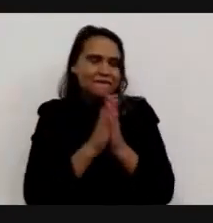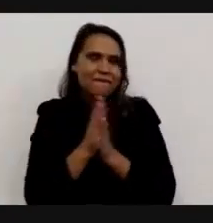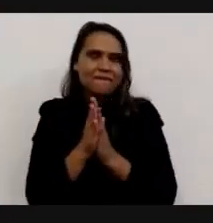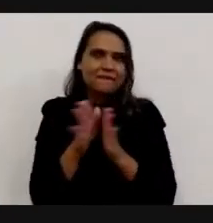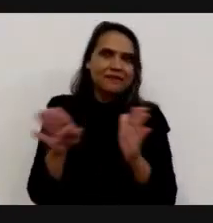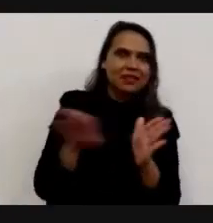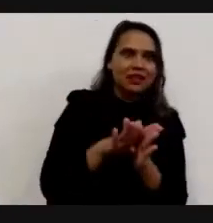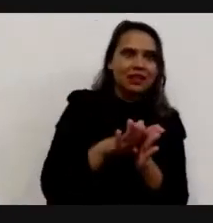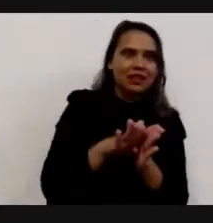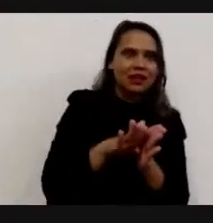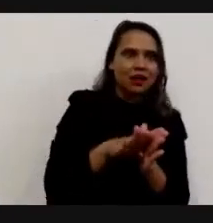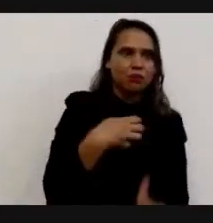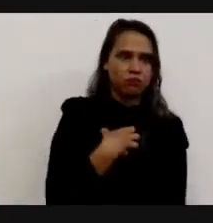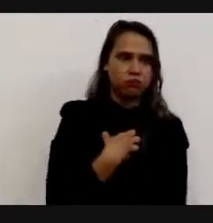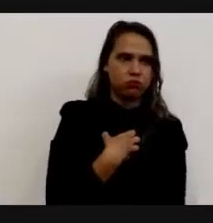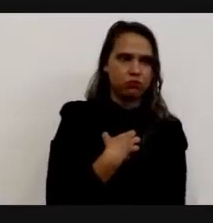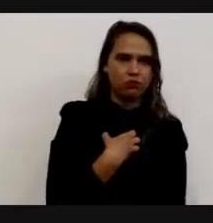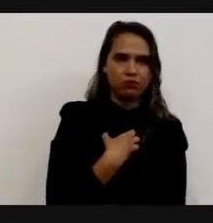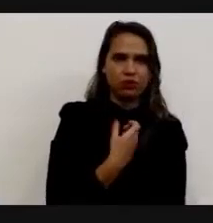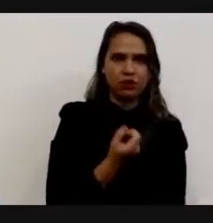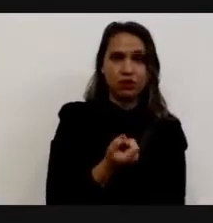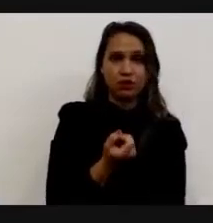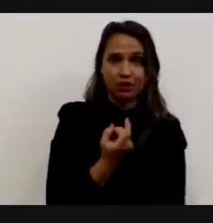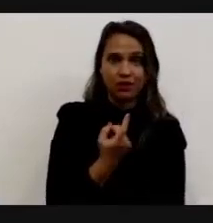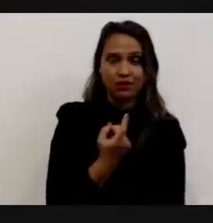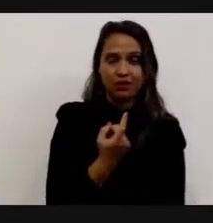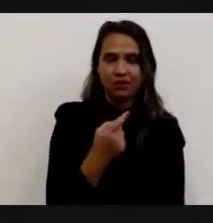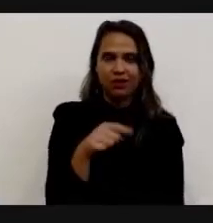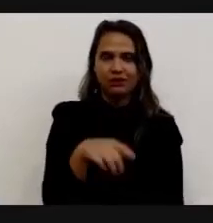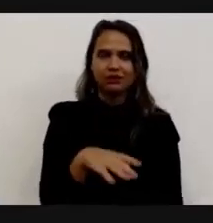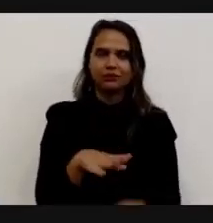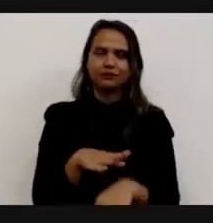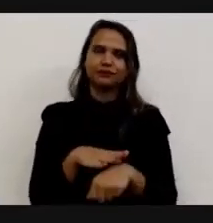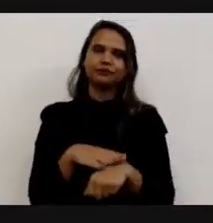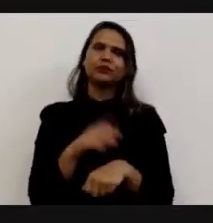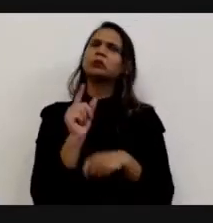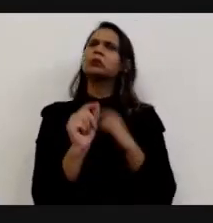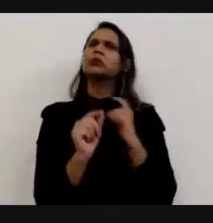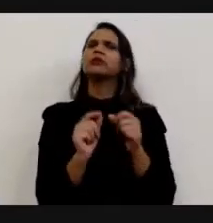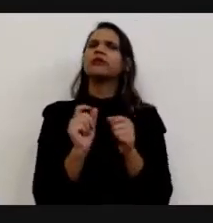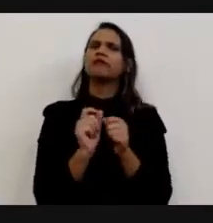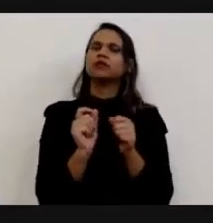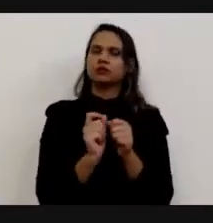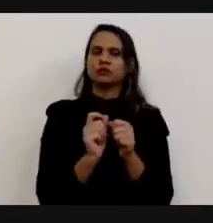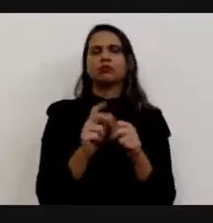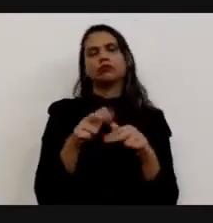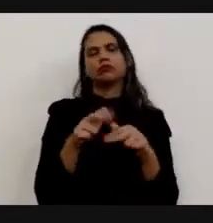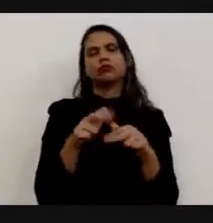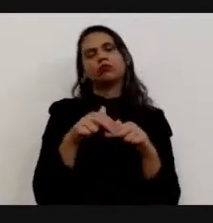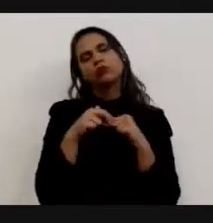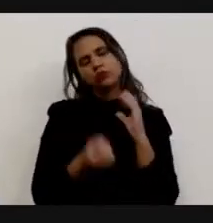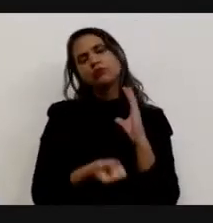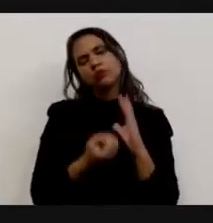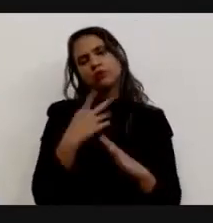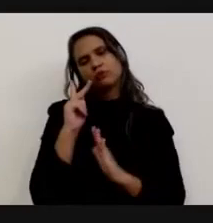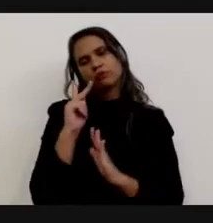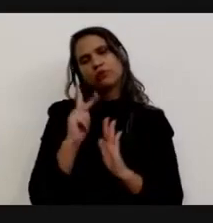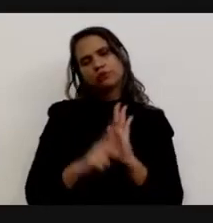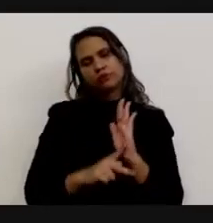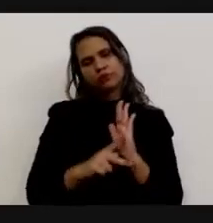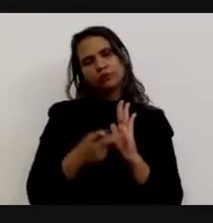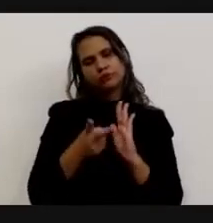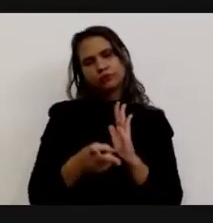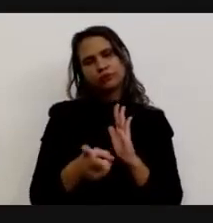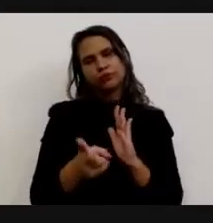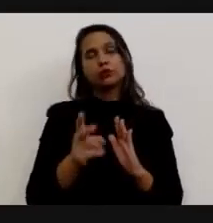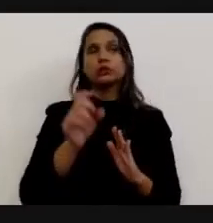fazer agora? Eu tive uma crise existencial lá no começo. O que eu vou fazer? Daí surgiu esse projeto, que hoje está